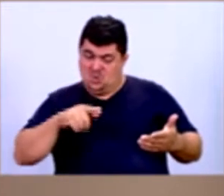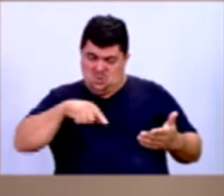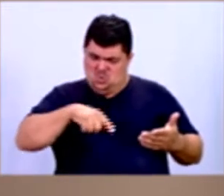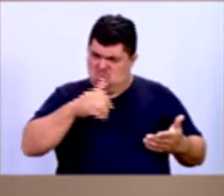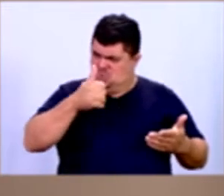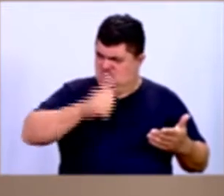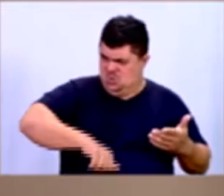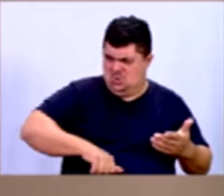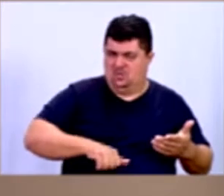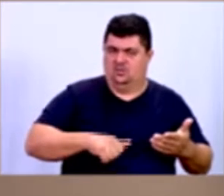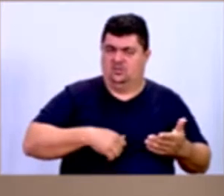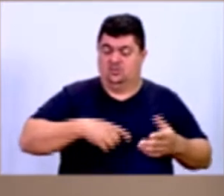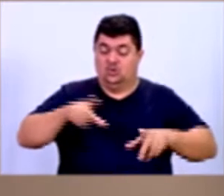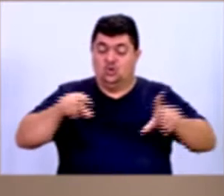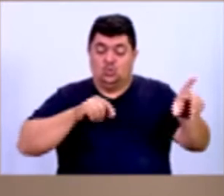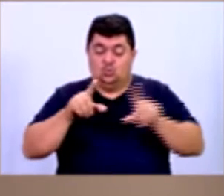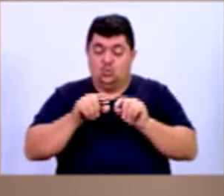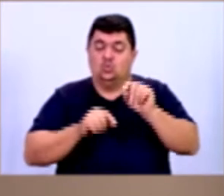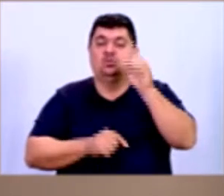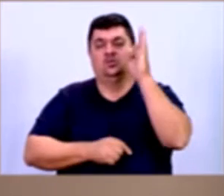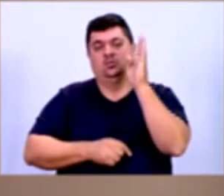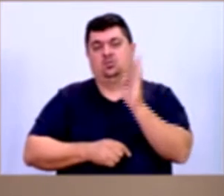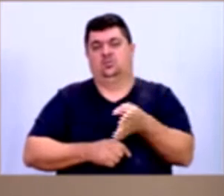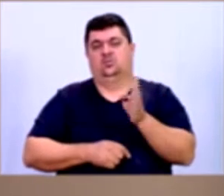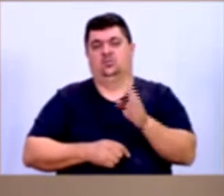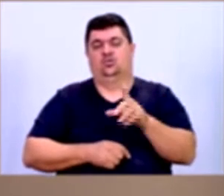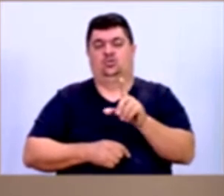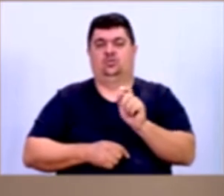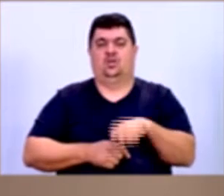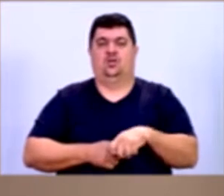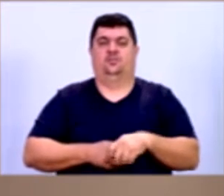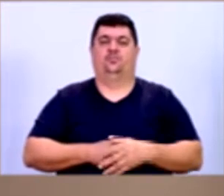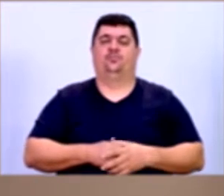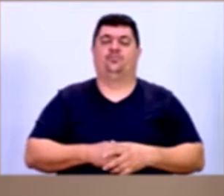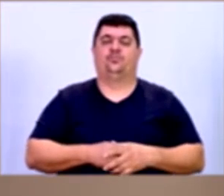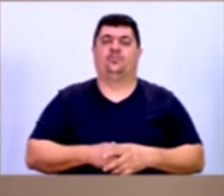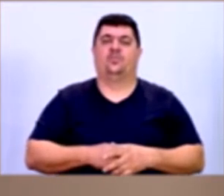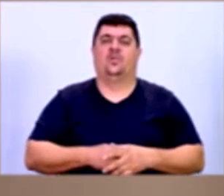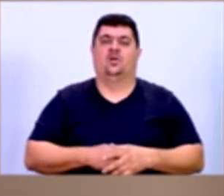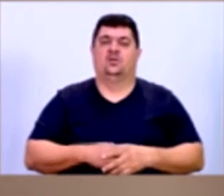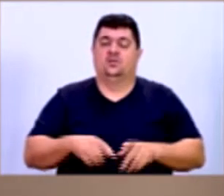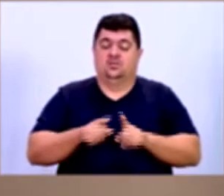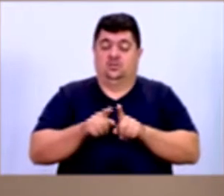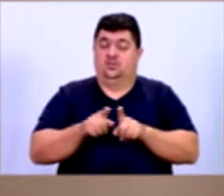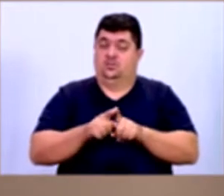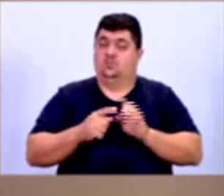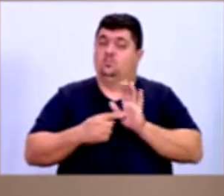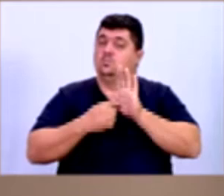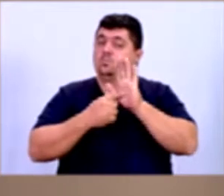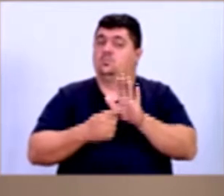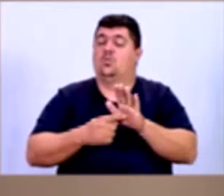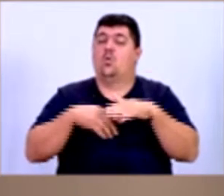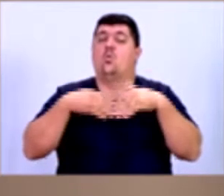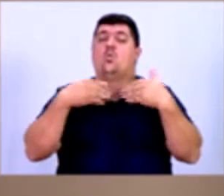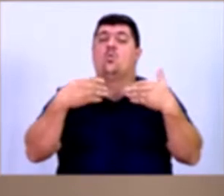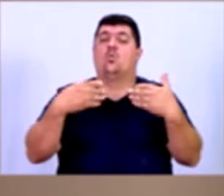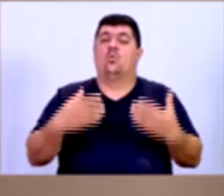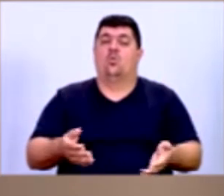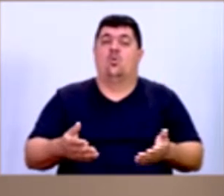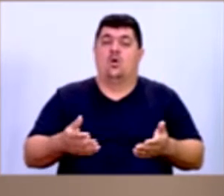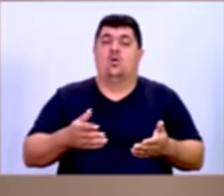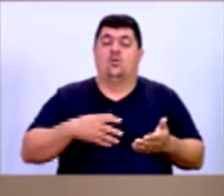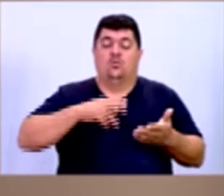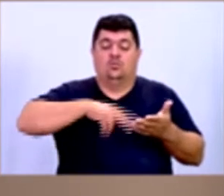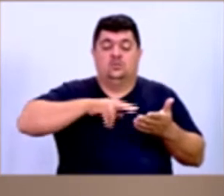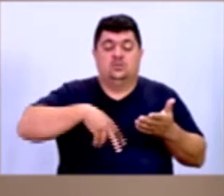uma metodologia de escolha do livro didático. A partir desse momento, nós também podemos indicar aos alunos que materiais eles podem estar lendo